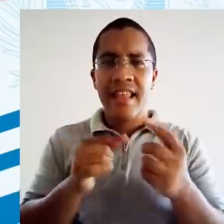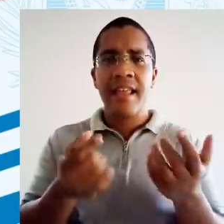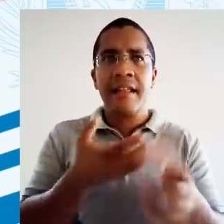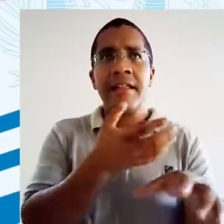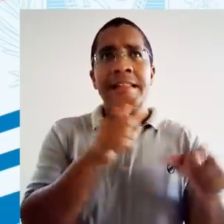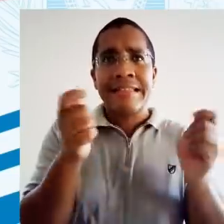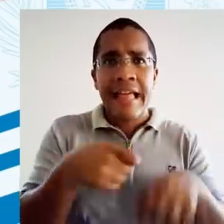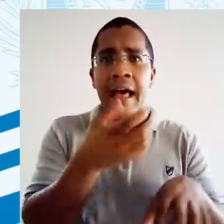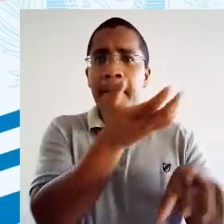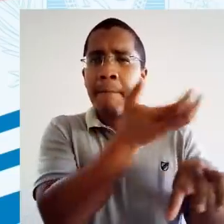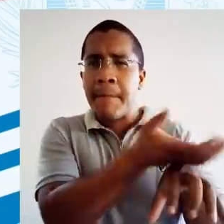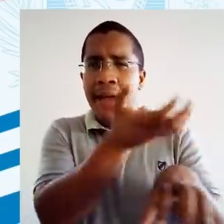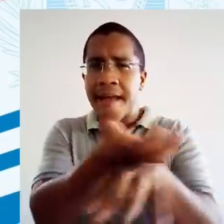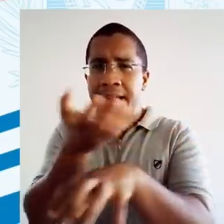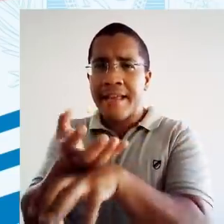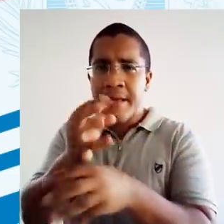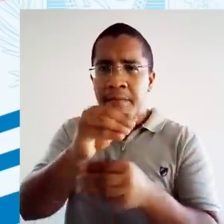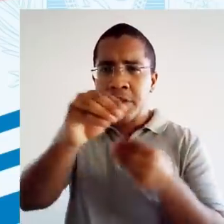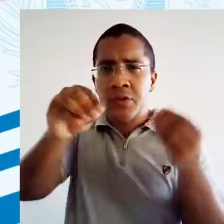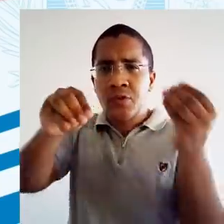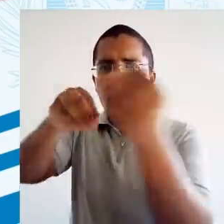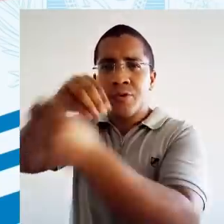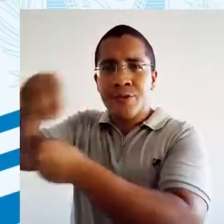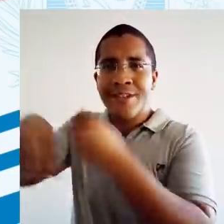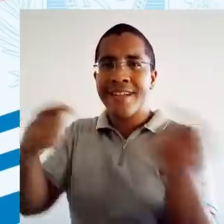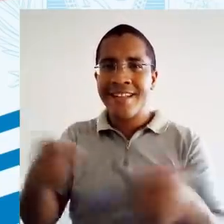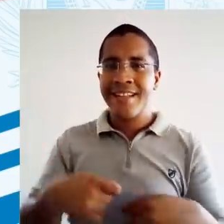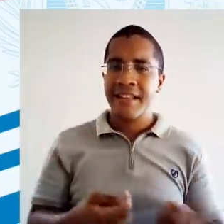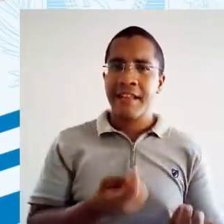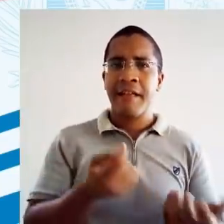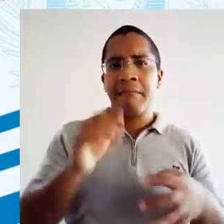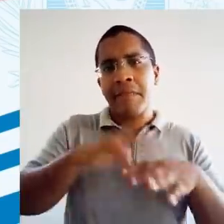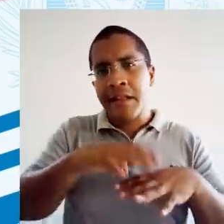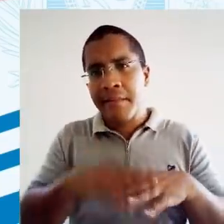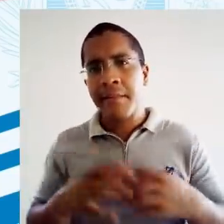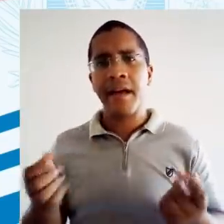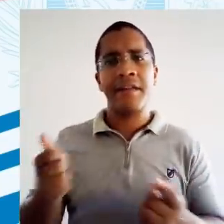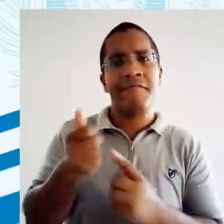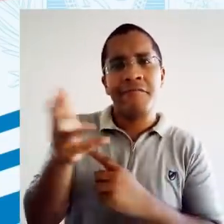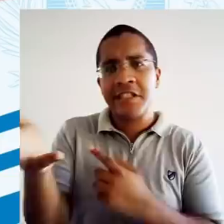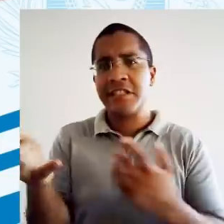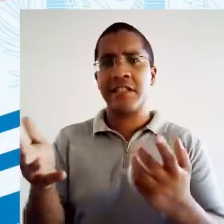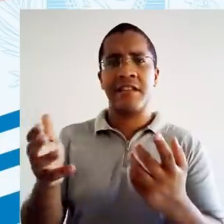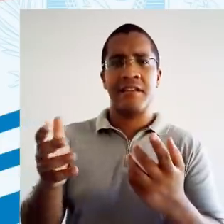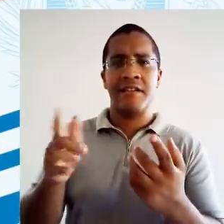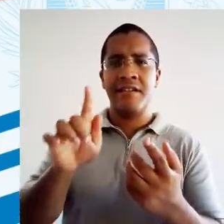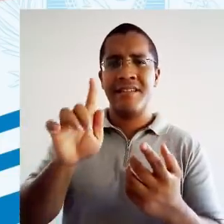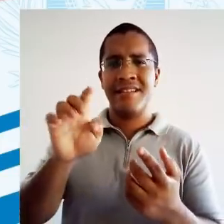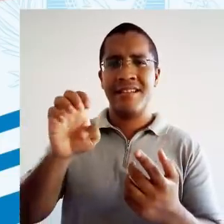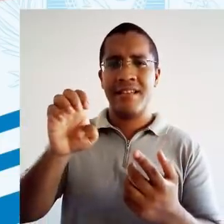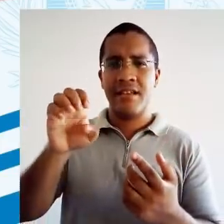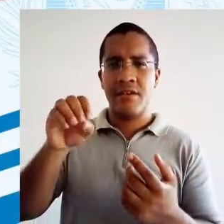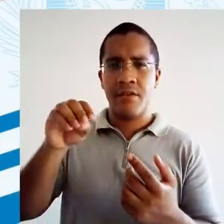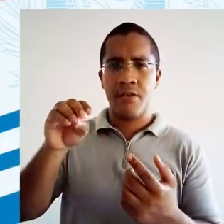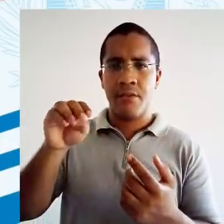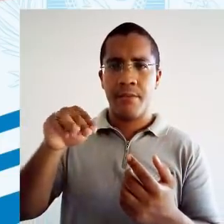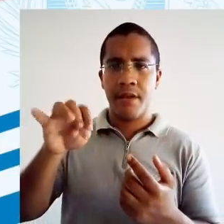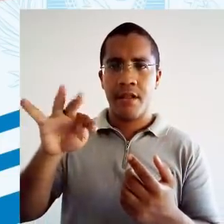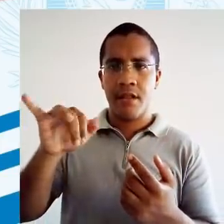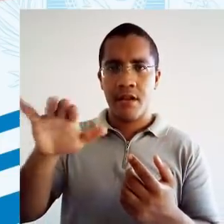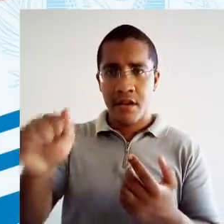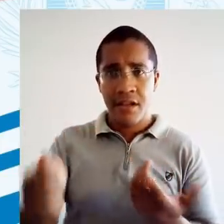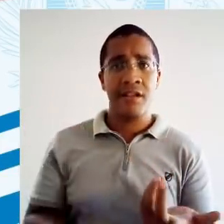interdisciplinaridade, onde você pode envolver a matemática, a física, pode envolver a